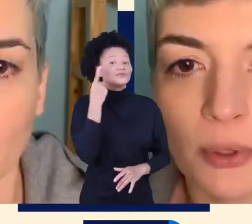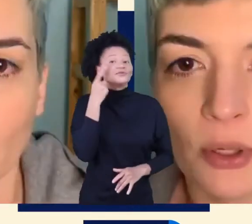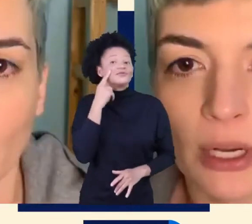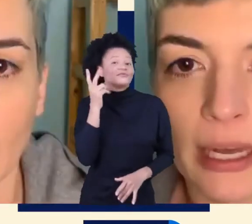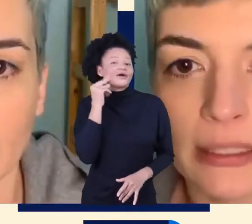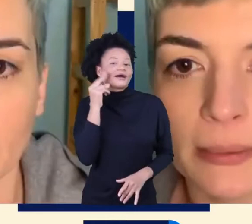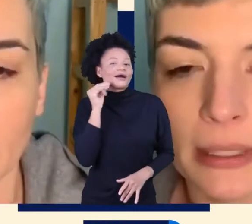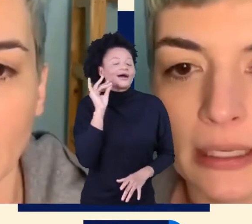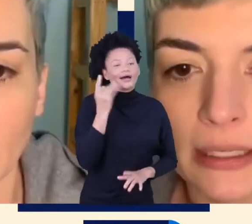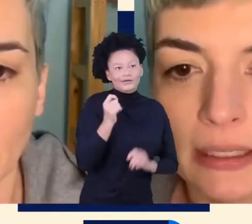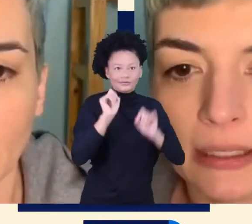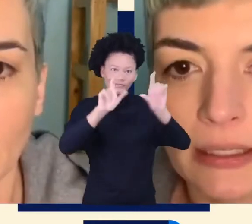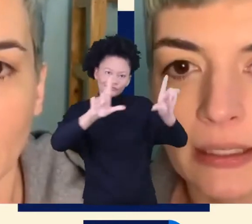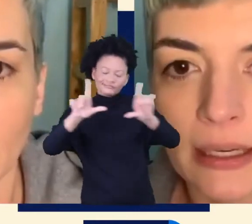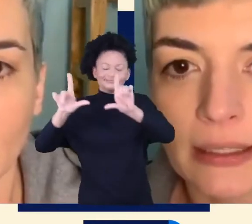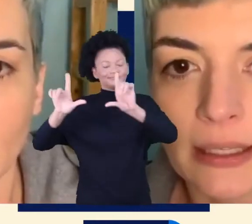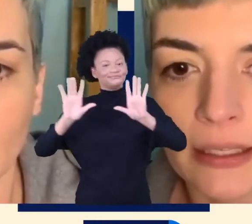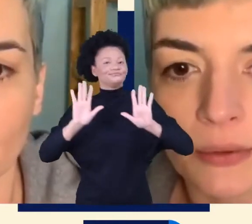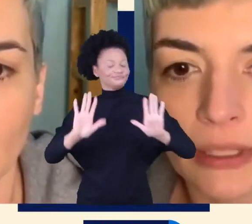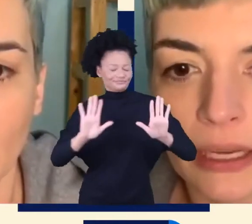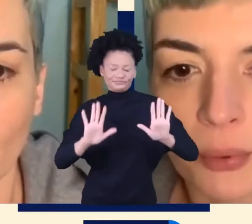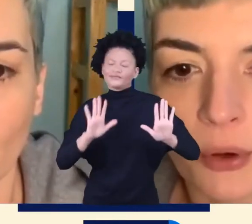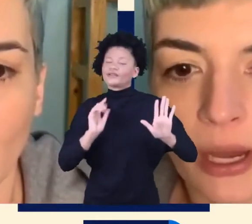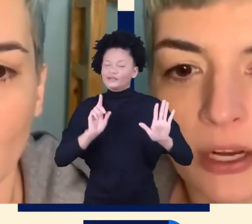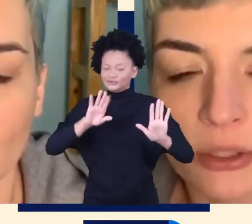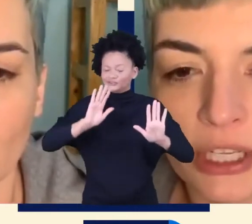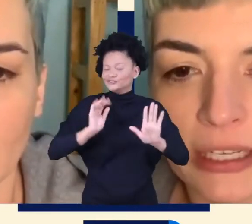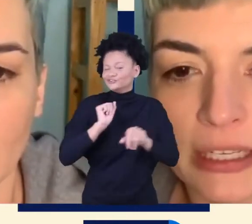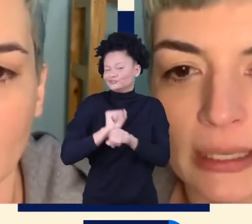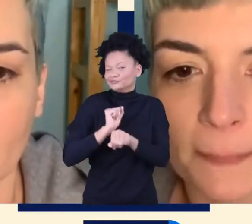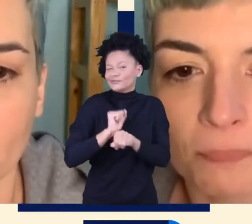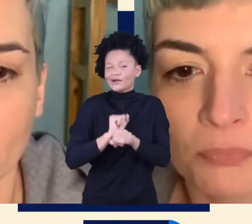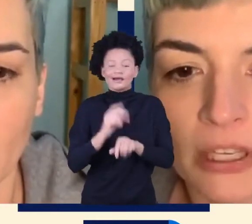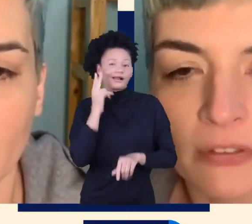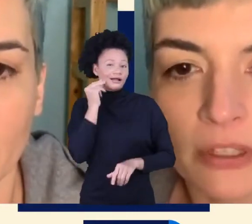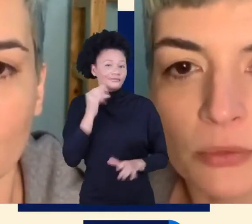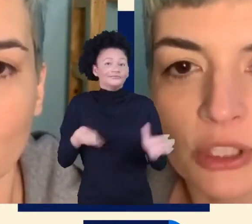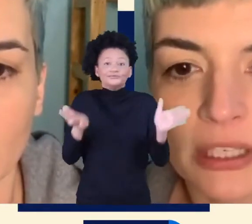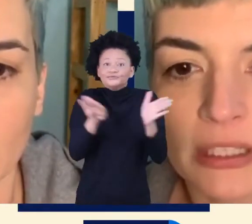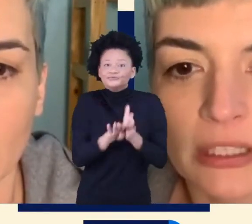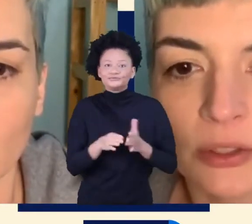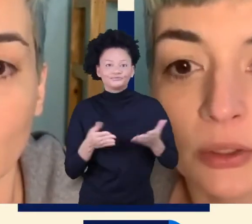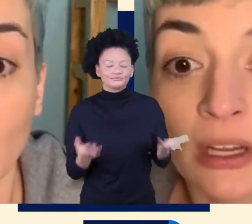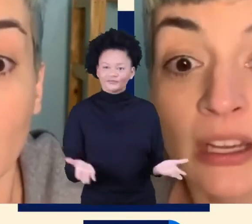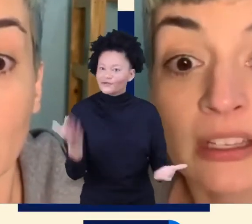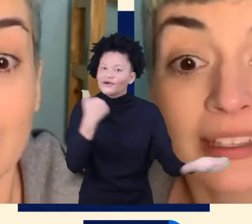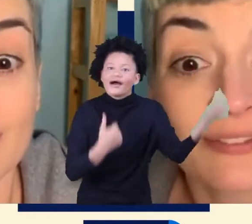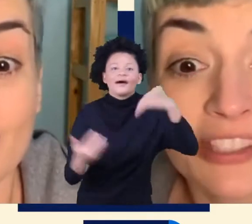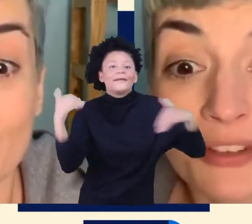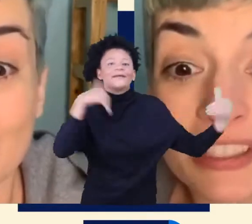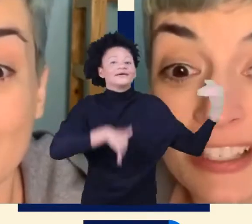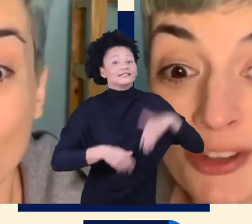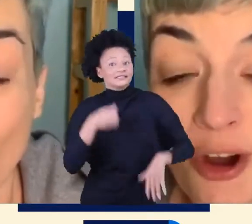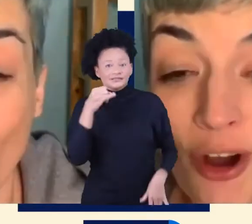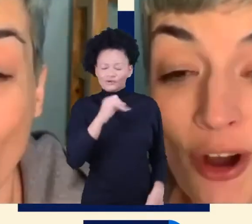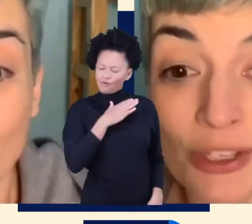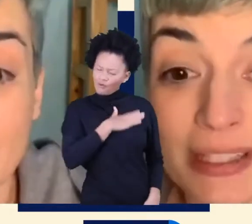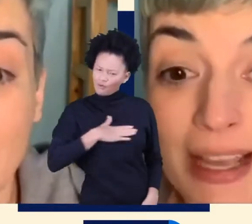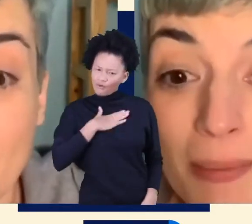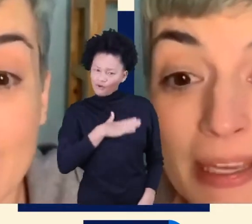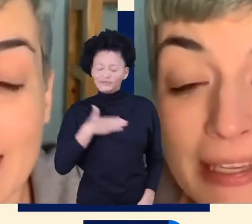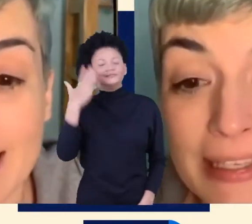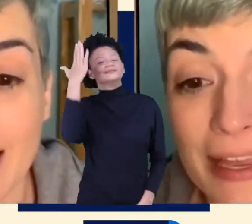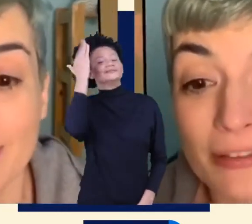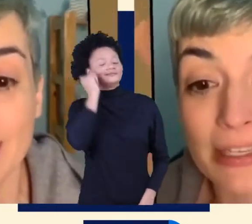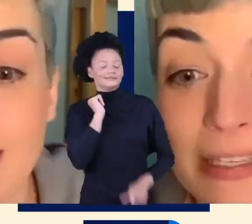está por aqui para eu colocá-la também? Ainda não. Daqui a pouco a Carol chega aqui. Vamos chegando. Se vocês gostam,